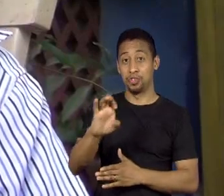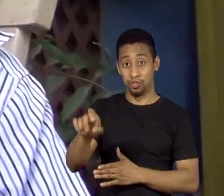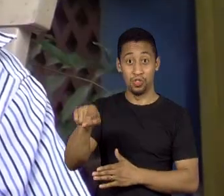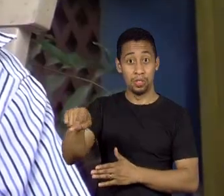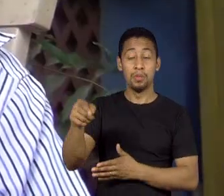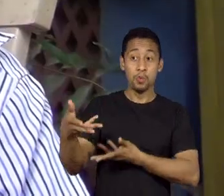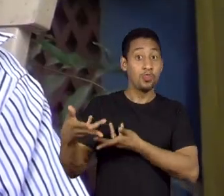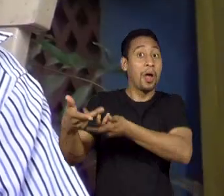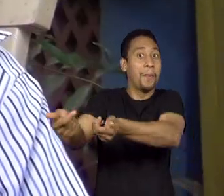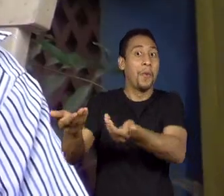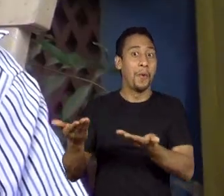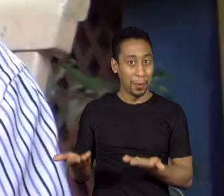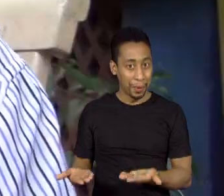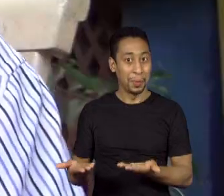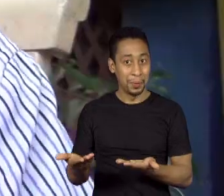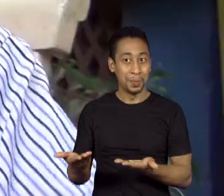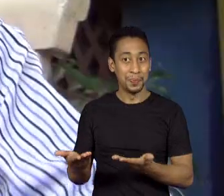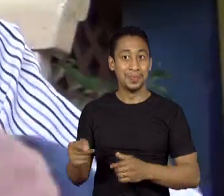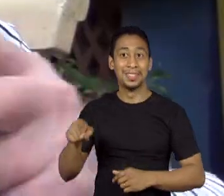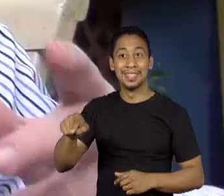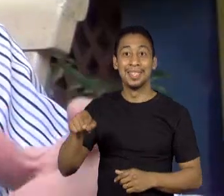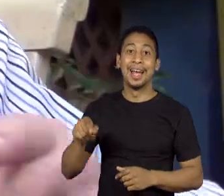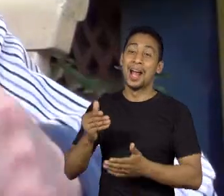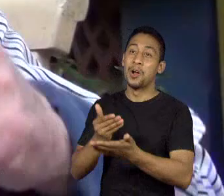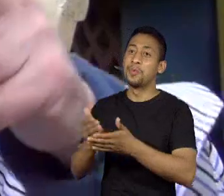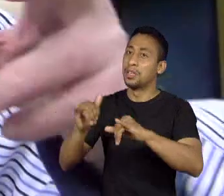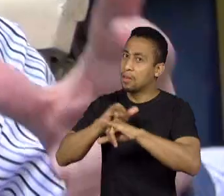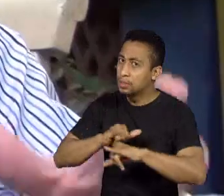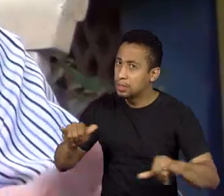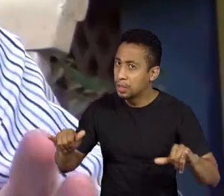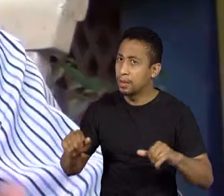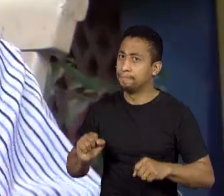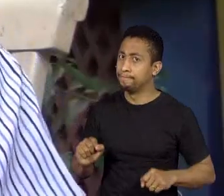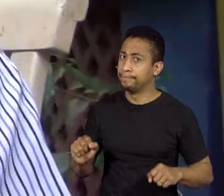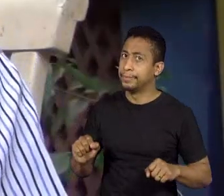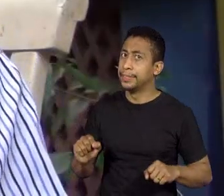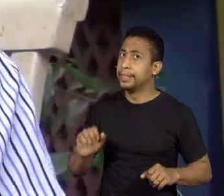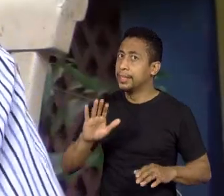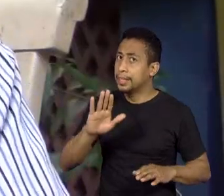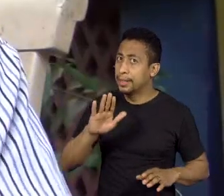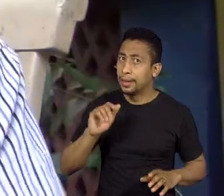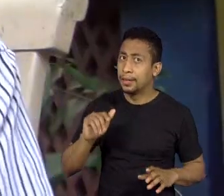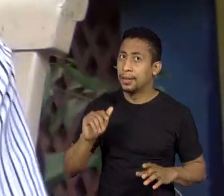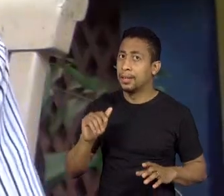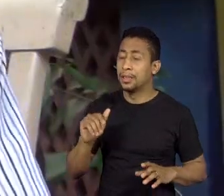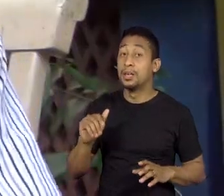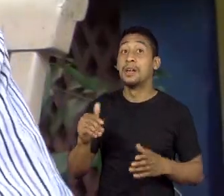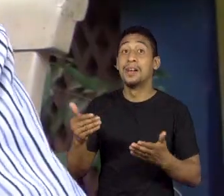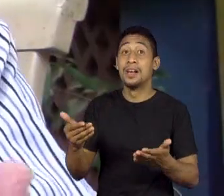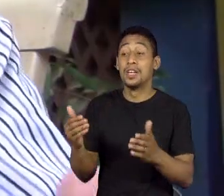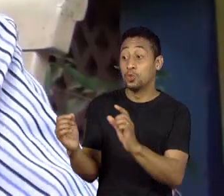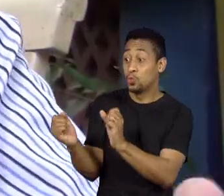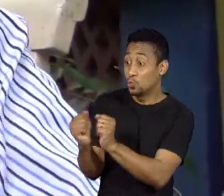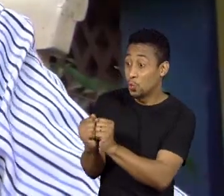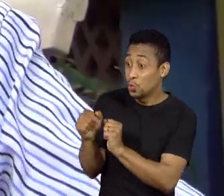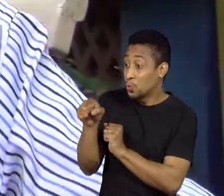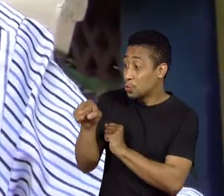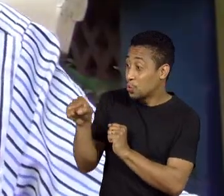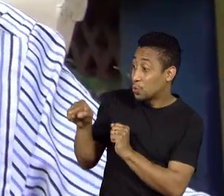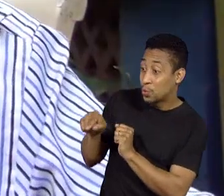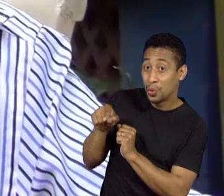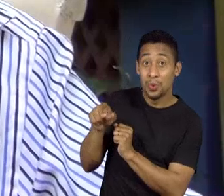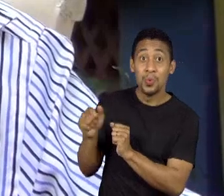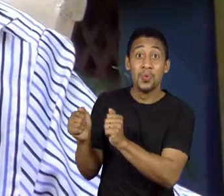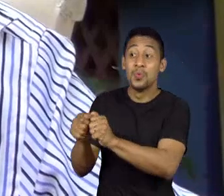os requintes e comecei a desenhar. Então, tudo, e estar junto com o